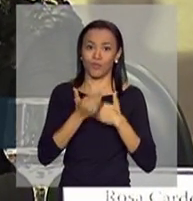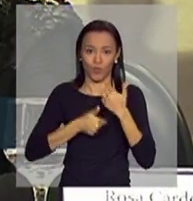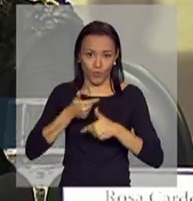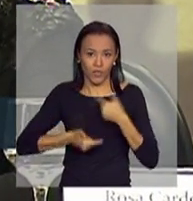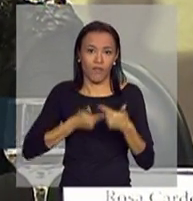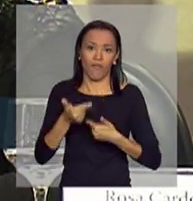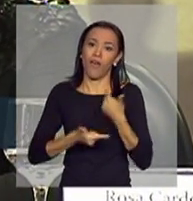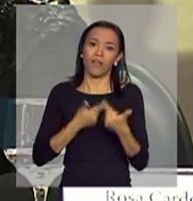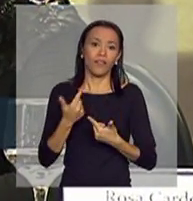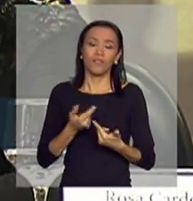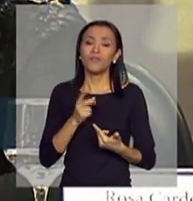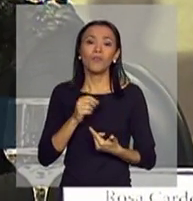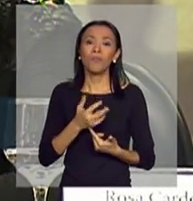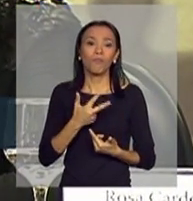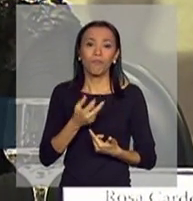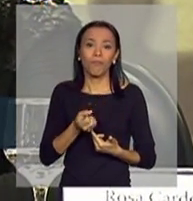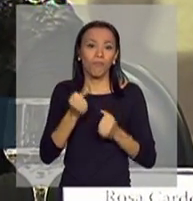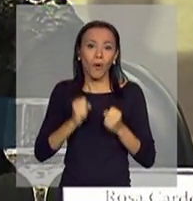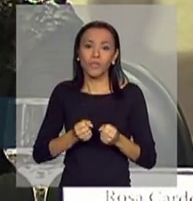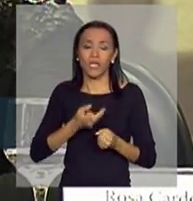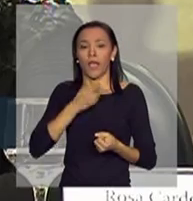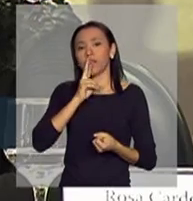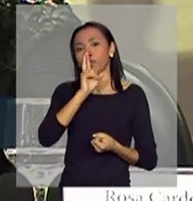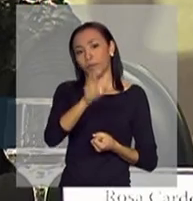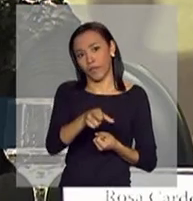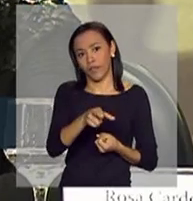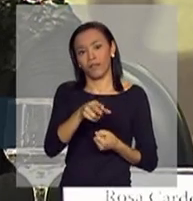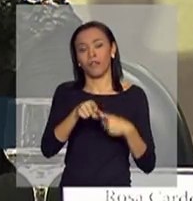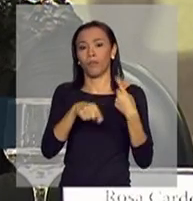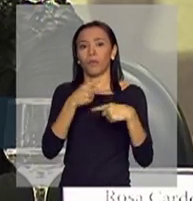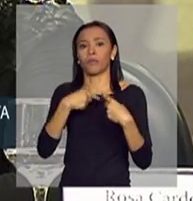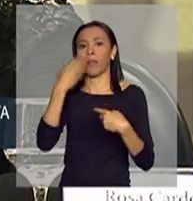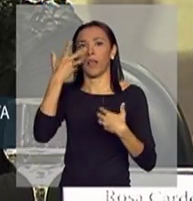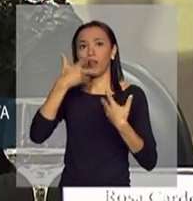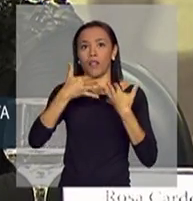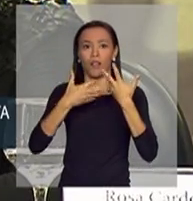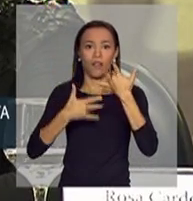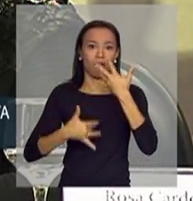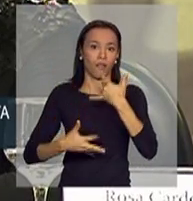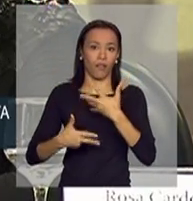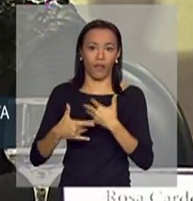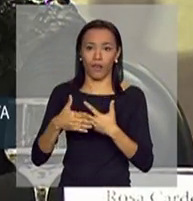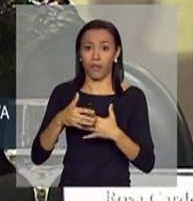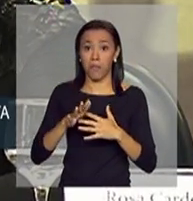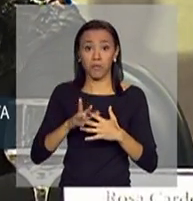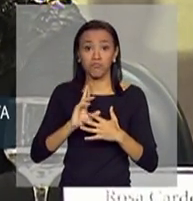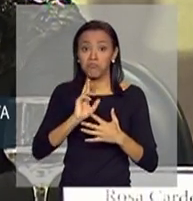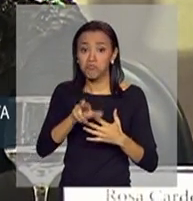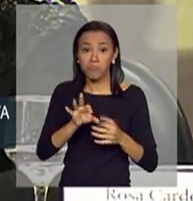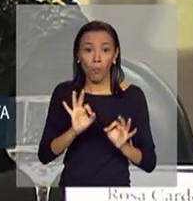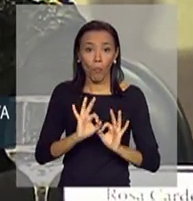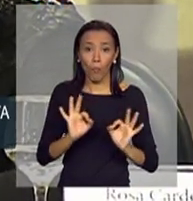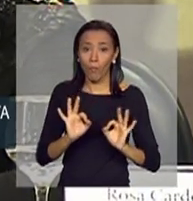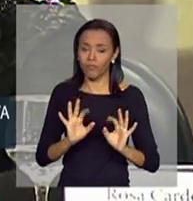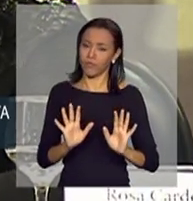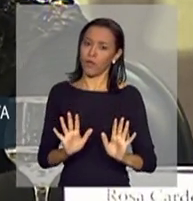Não vale a pena fazer uma resposta também retórica que não responda efetivamente o que você está perguntando,